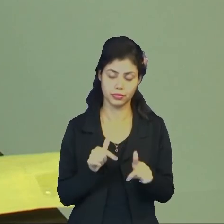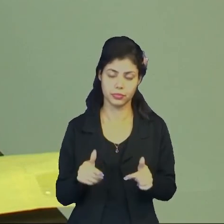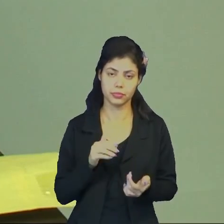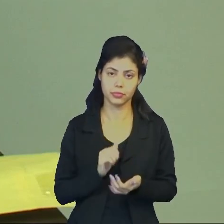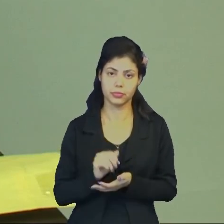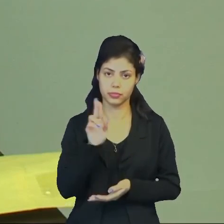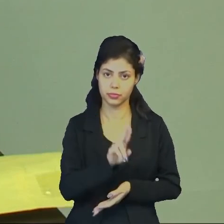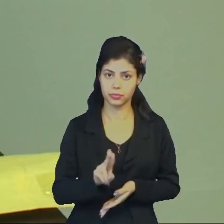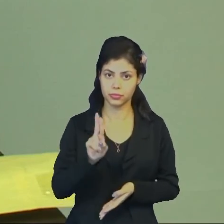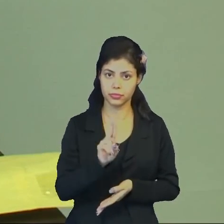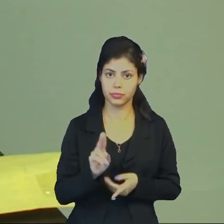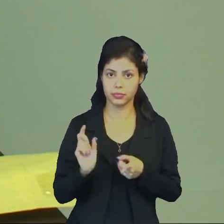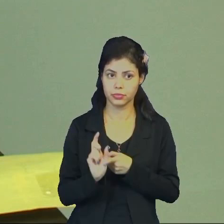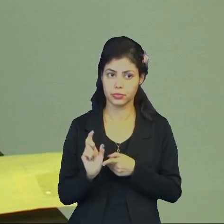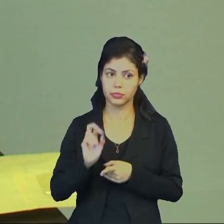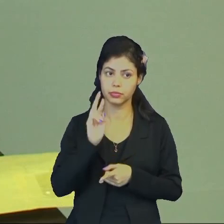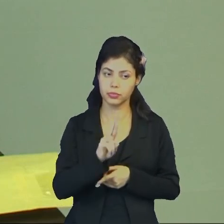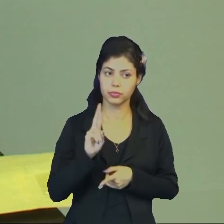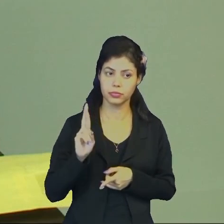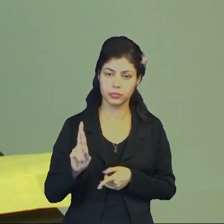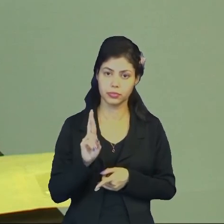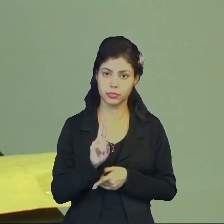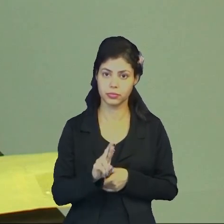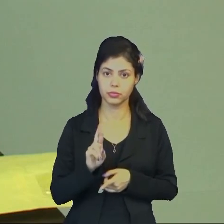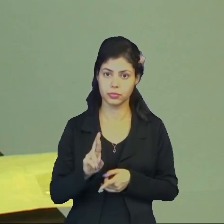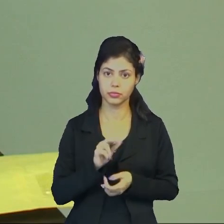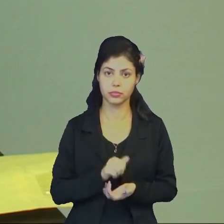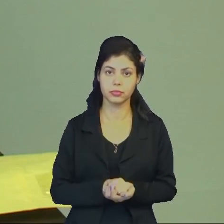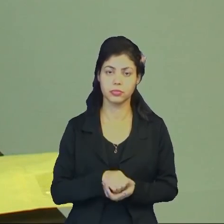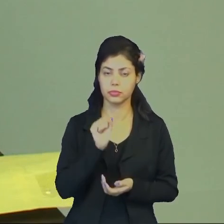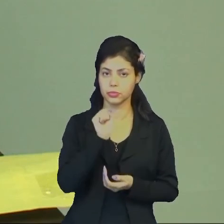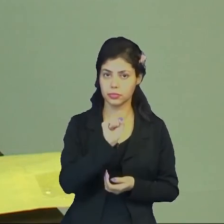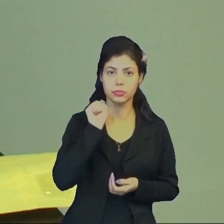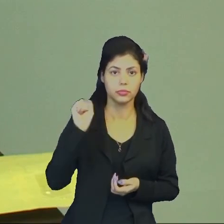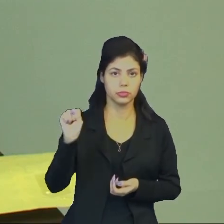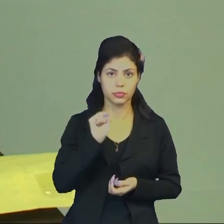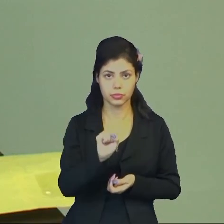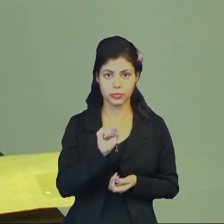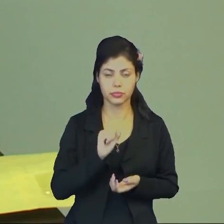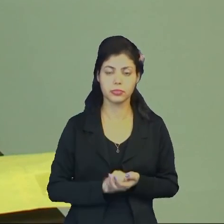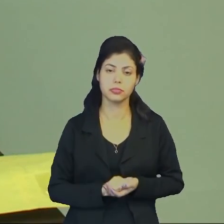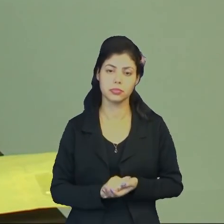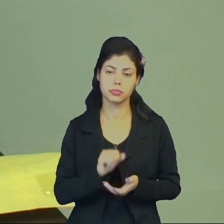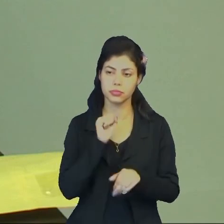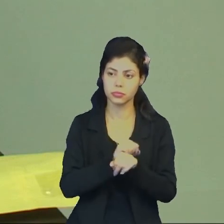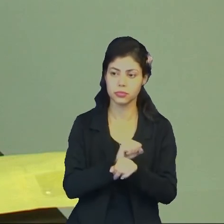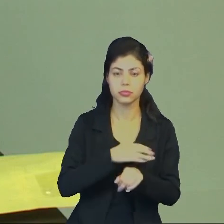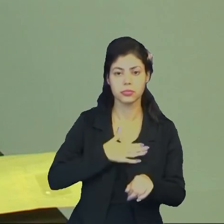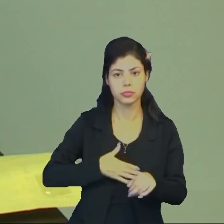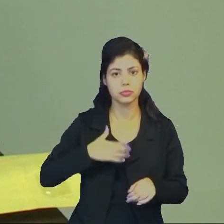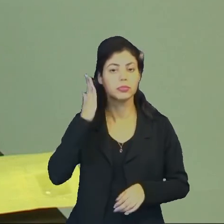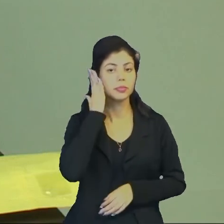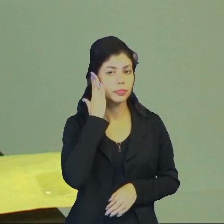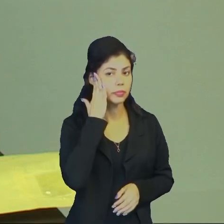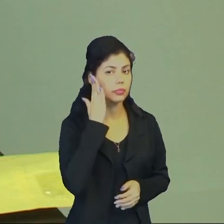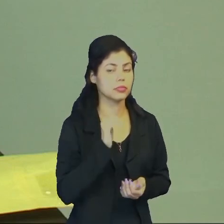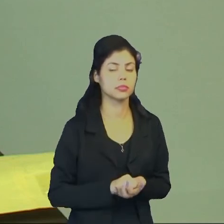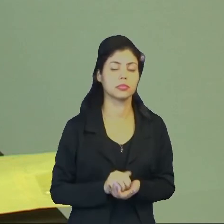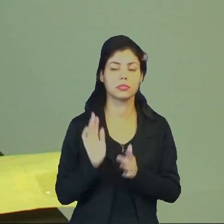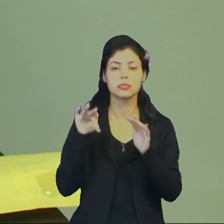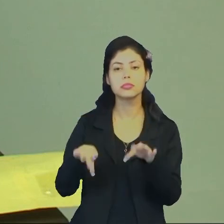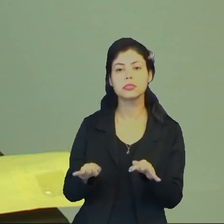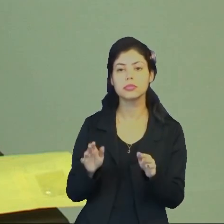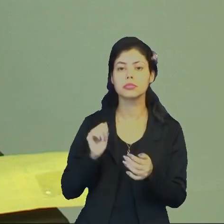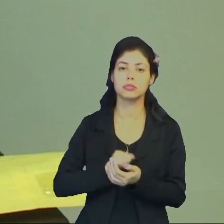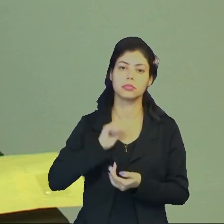hoje o uso dessas palavras, tanto com R e RR, e S e SS. Eu espero que você tenha compreendido, eu fico por